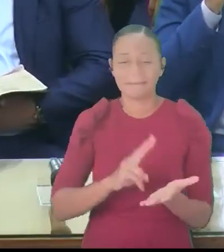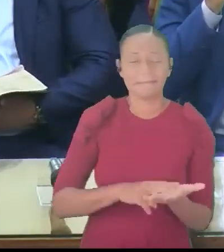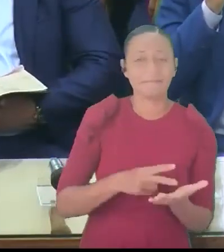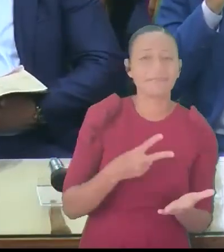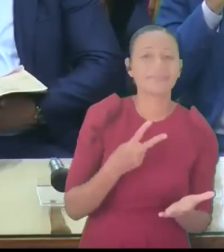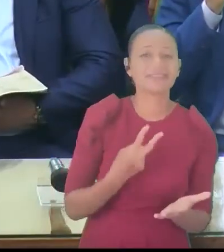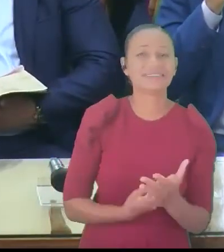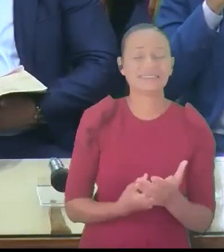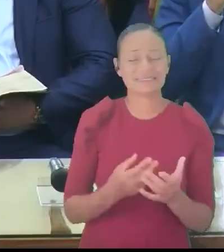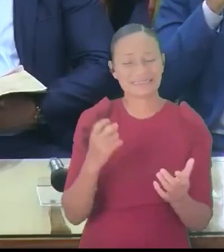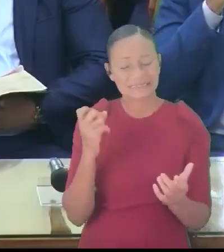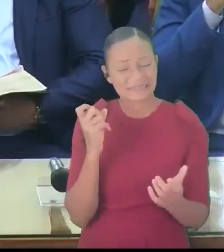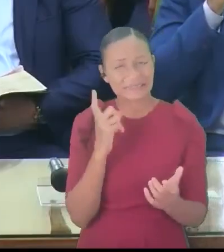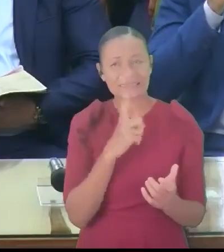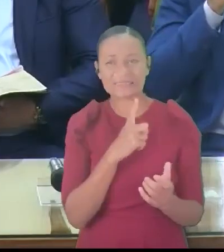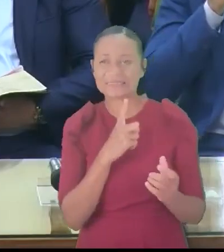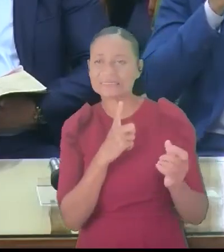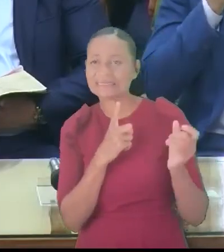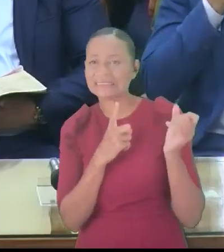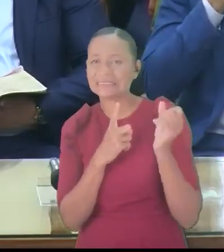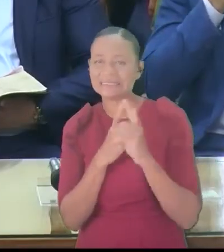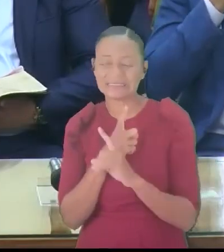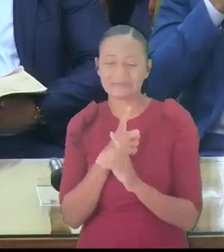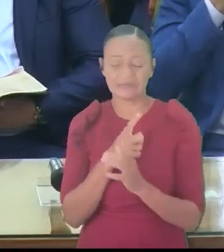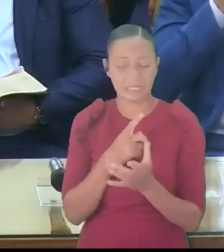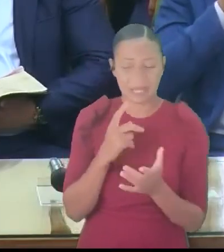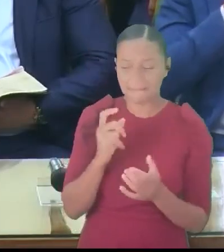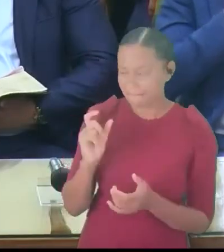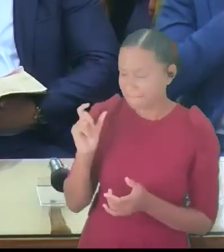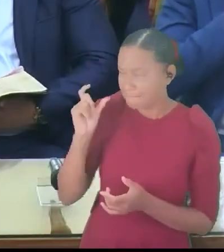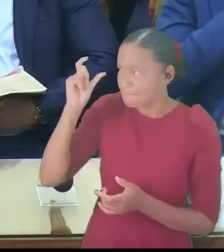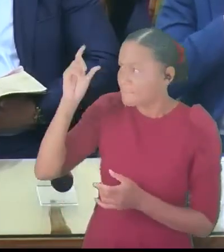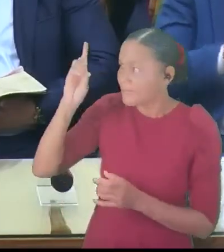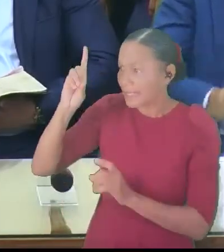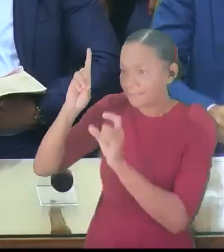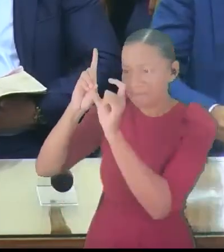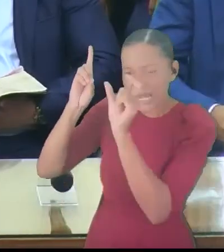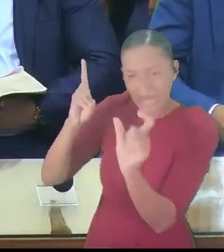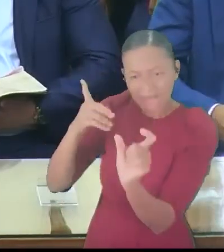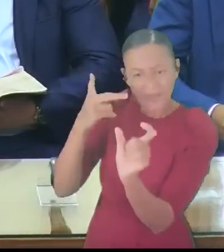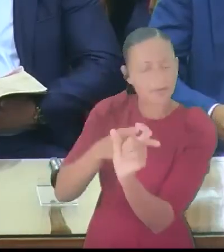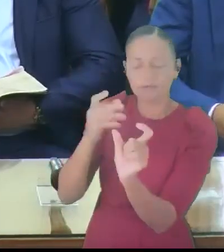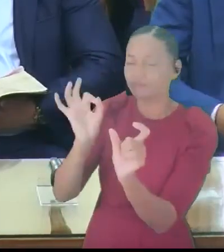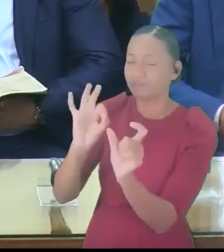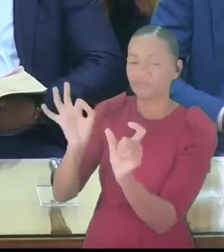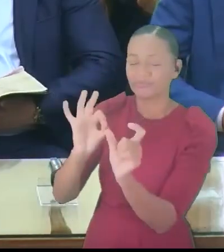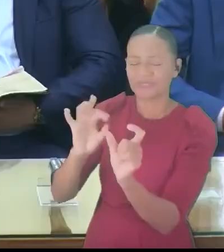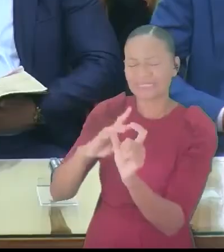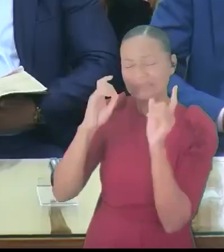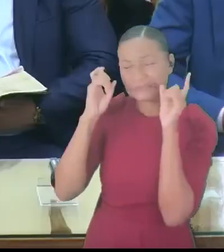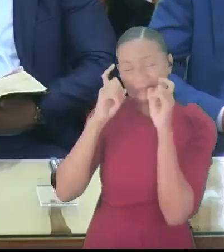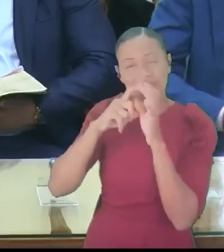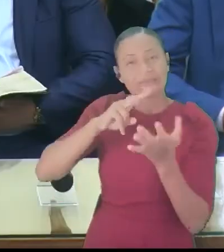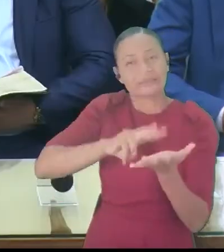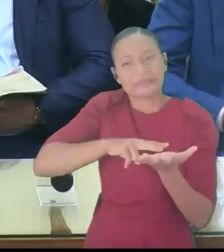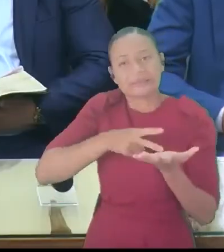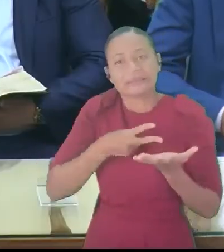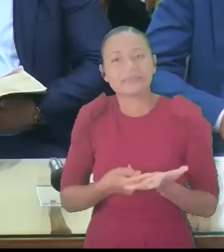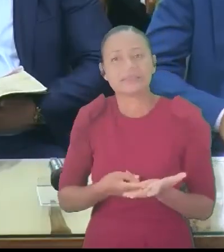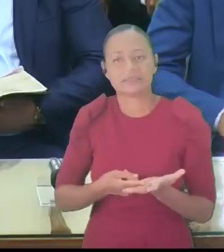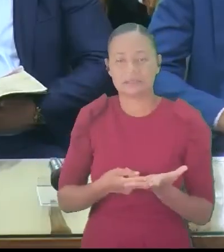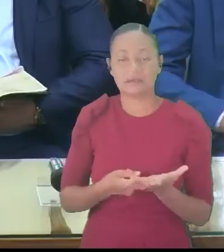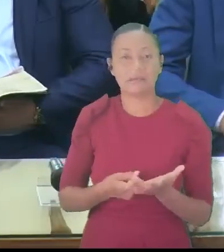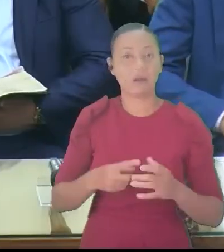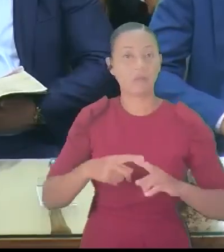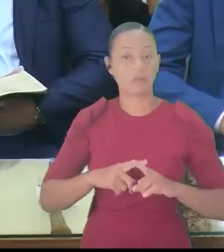traduzir dá dificuldade. A palavra de Deus não tem erro. O que tem é dificuldade de tradução.